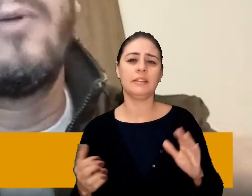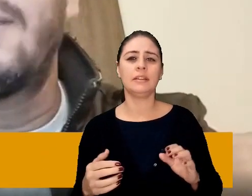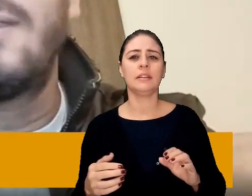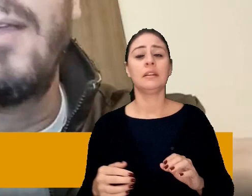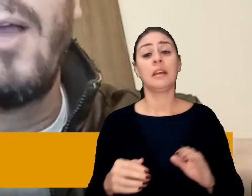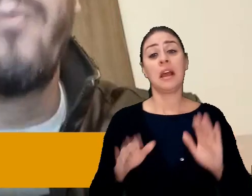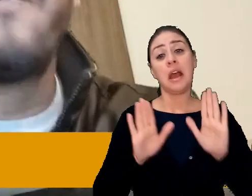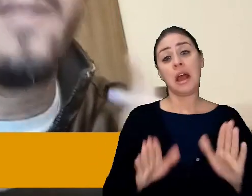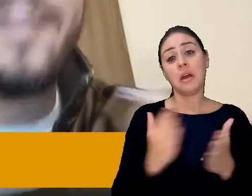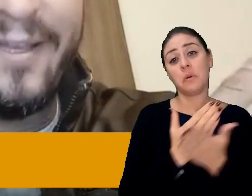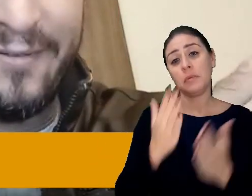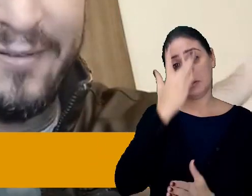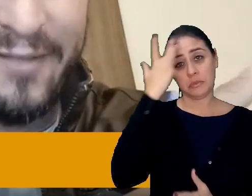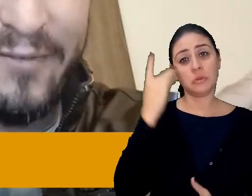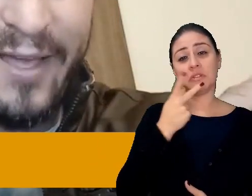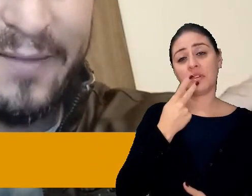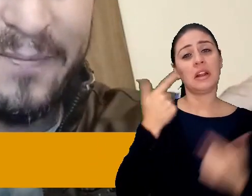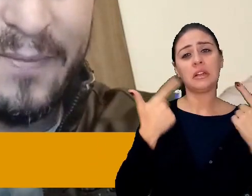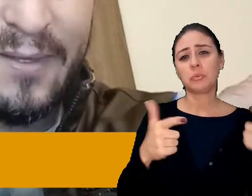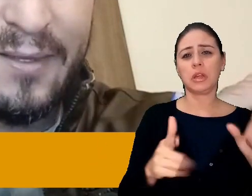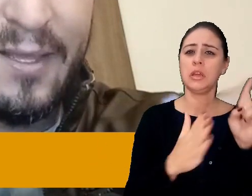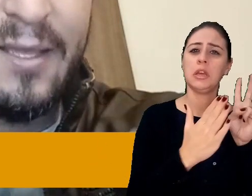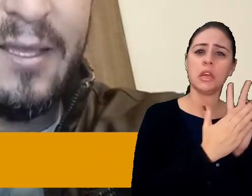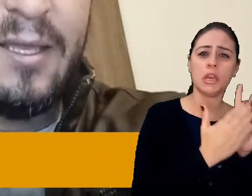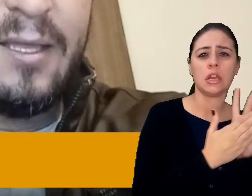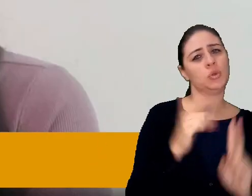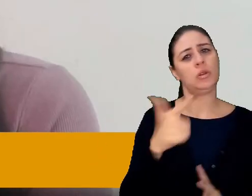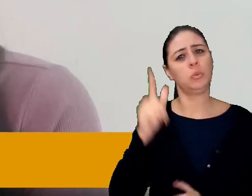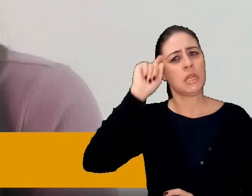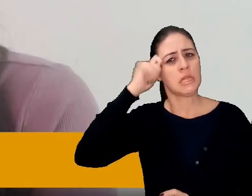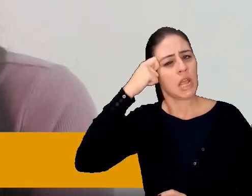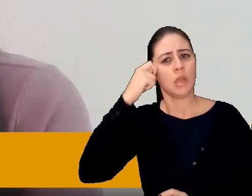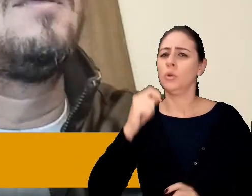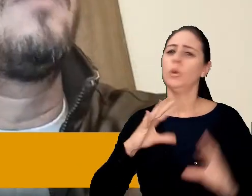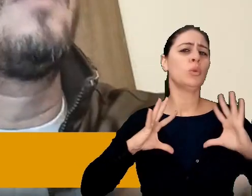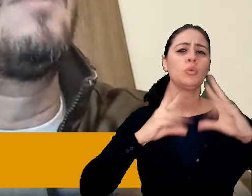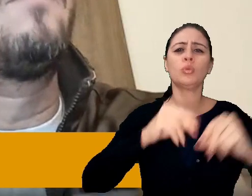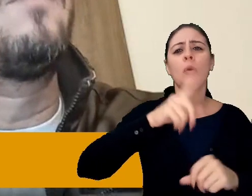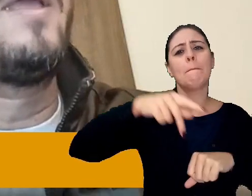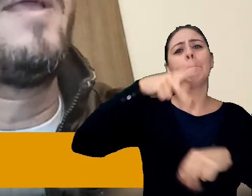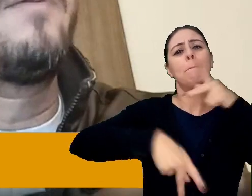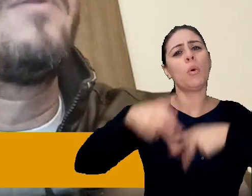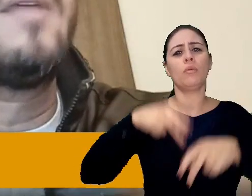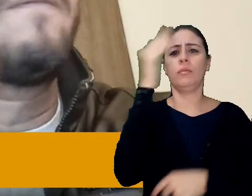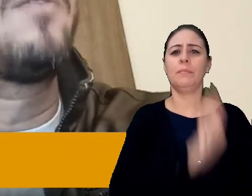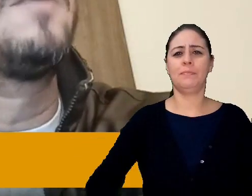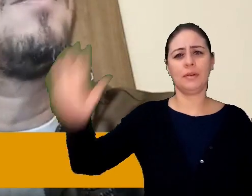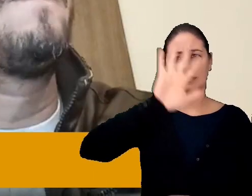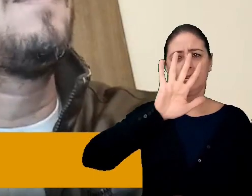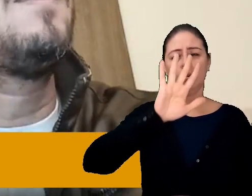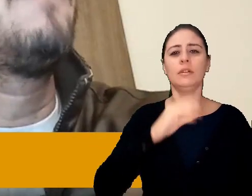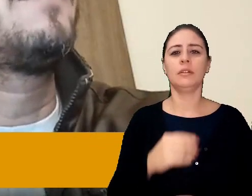O que existe é o povo brasileiro. Já viu dessa? Né? Já, E eu várias vezes. acredito, assim, eu tenho, eu tenho que falar sobre